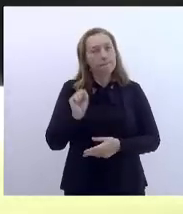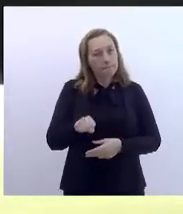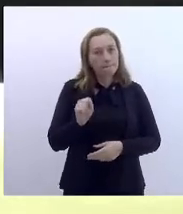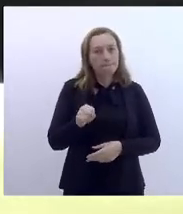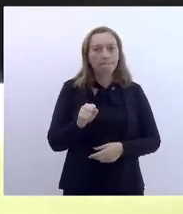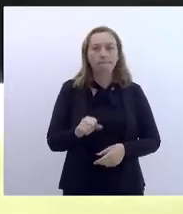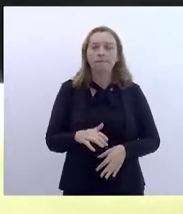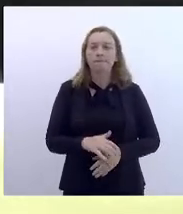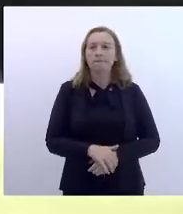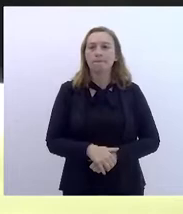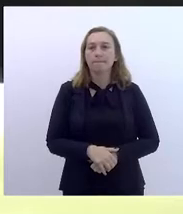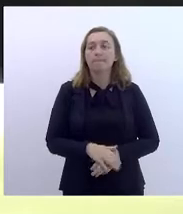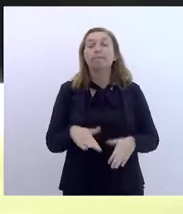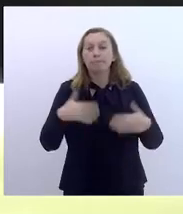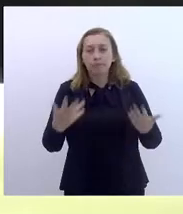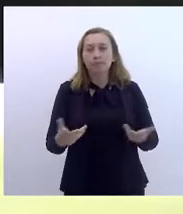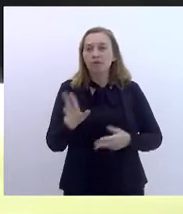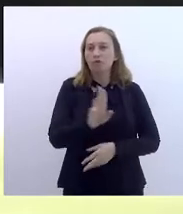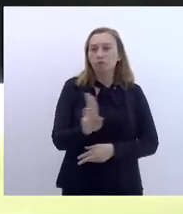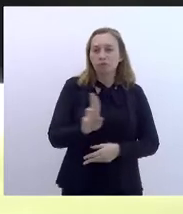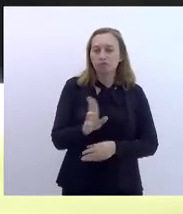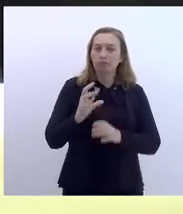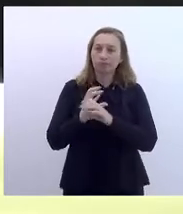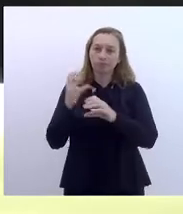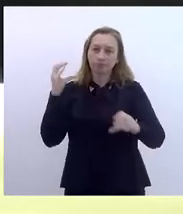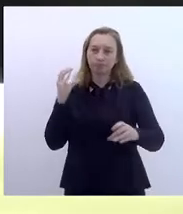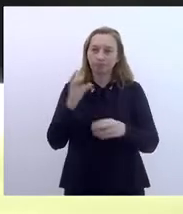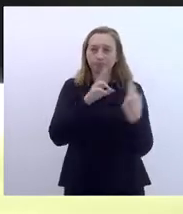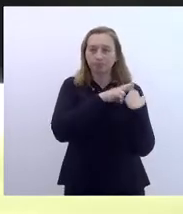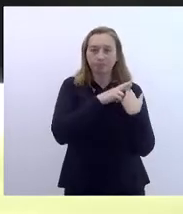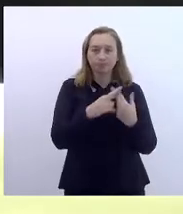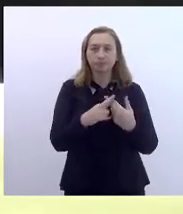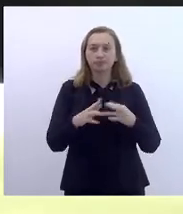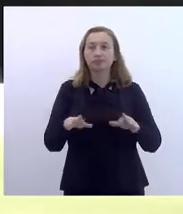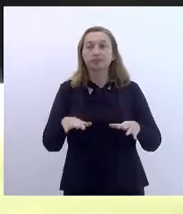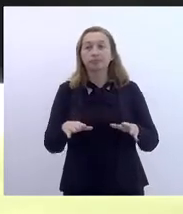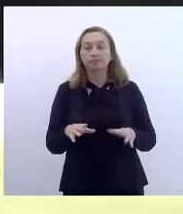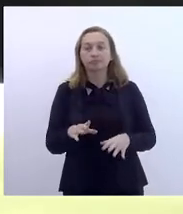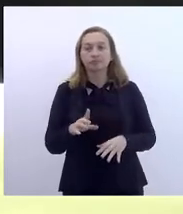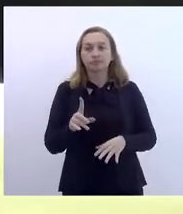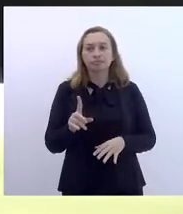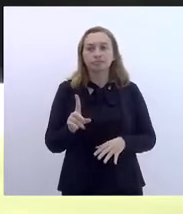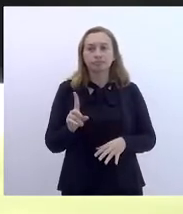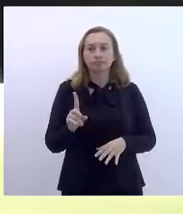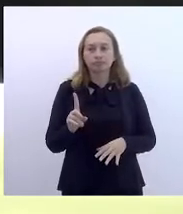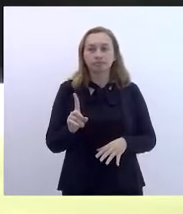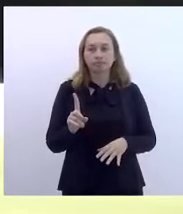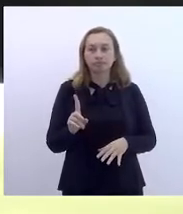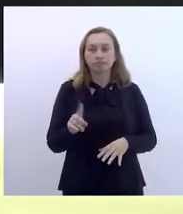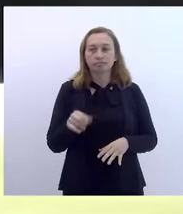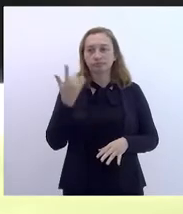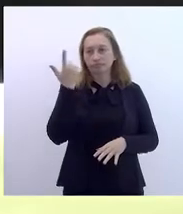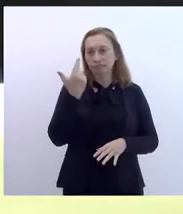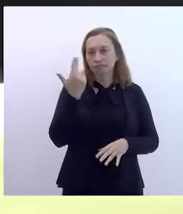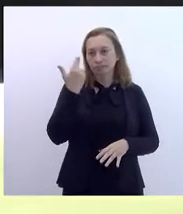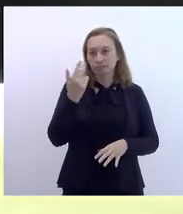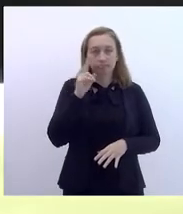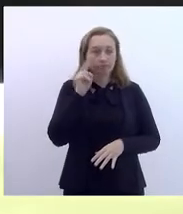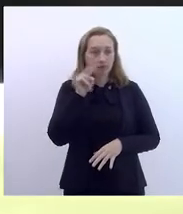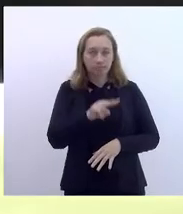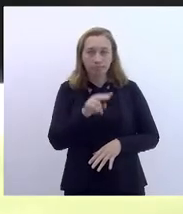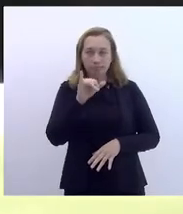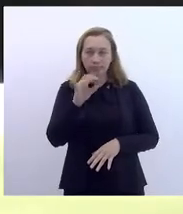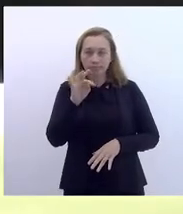né é qual é o nome do engenheiro responsável isso é uma coisa atípica para mim tô até olhando